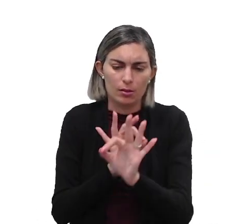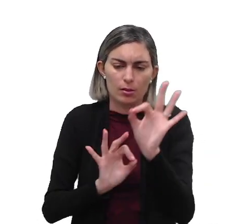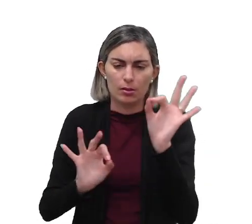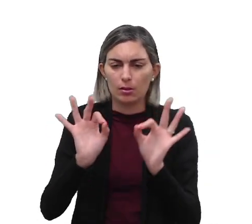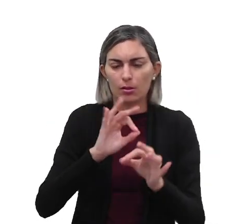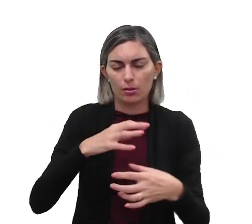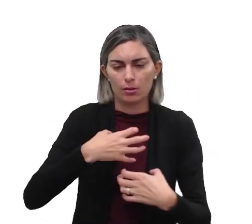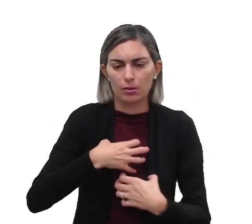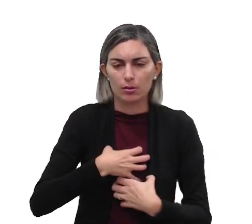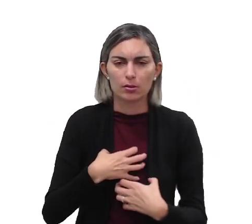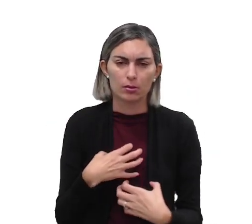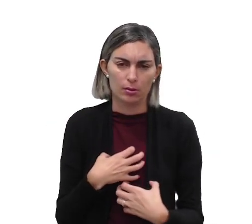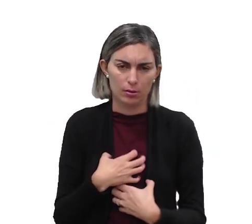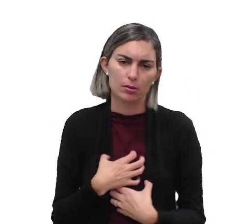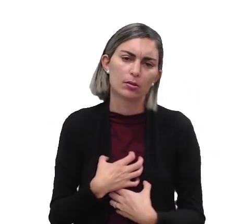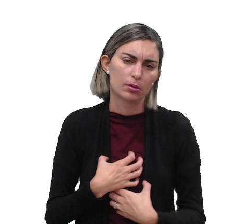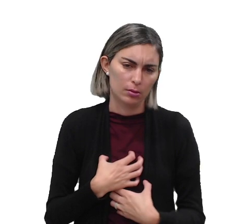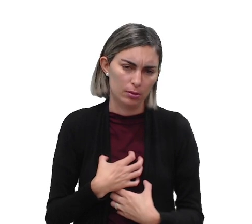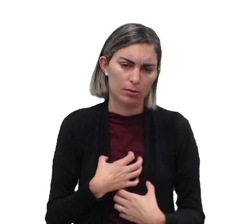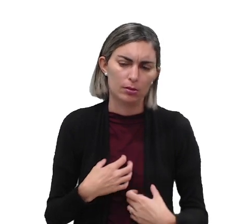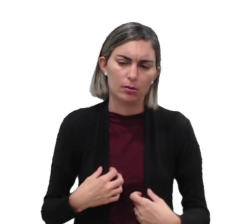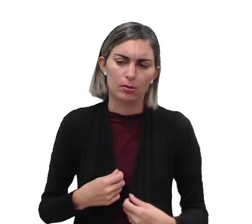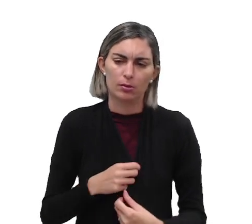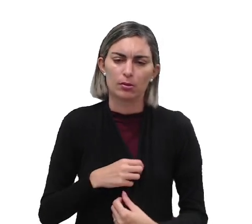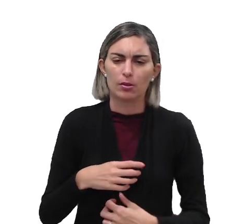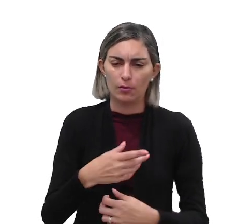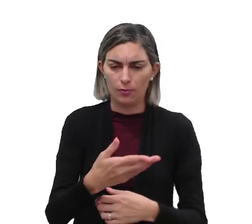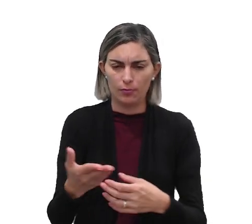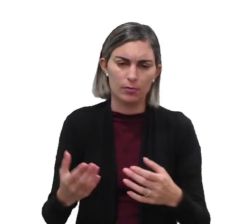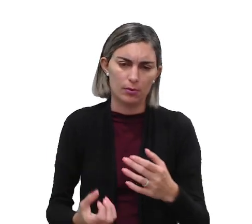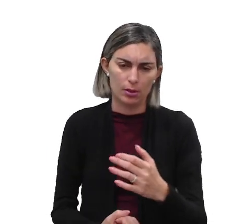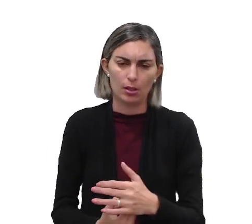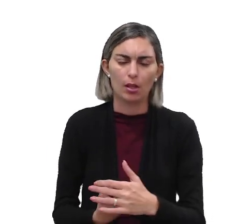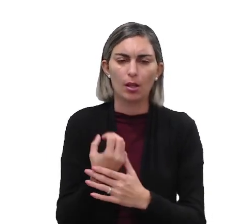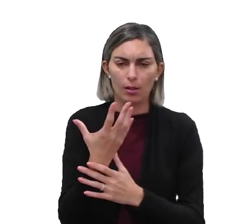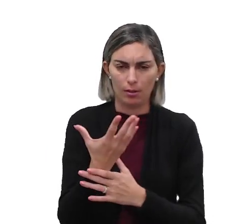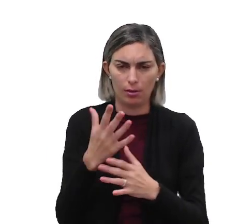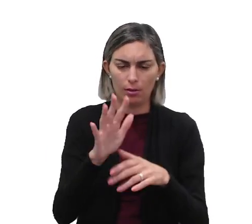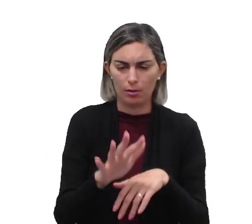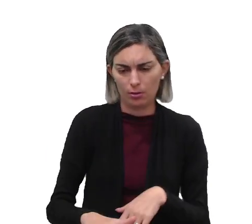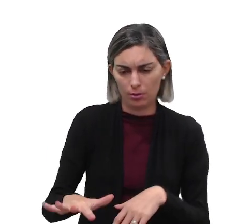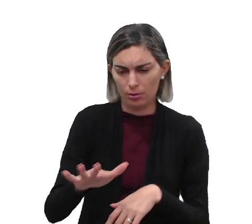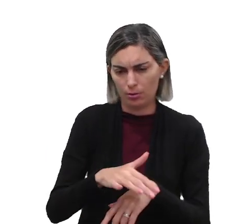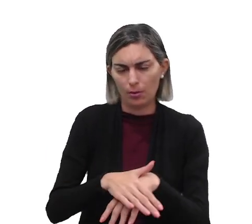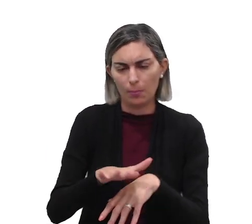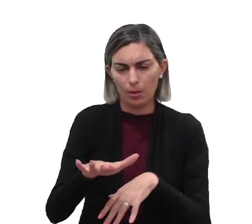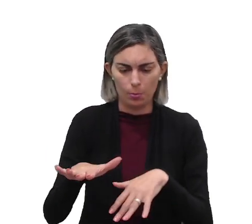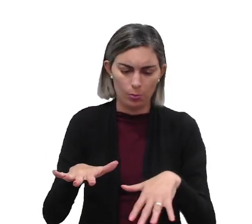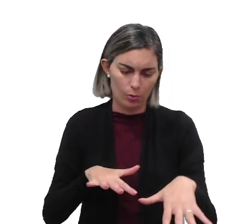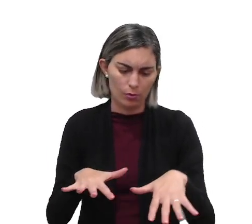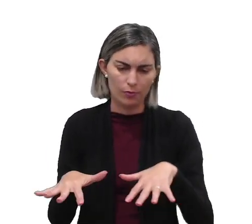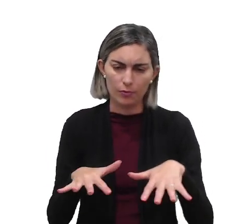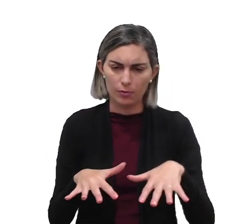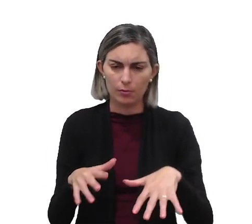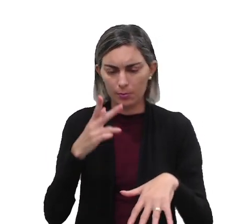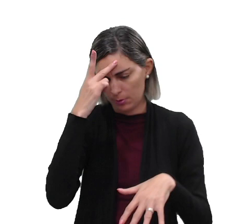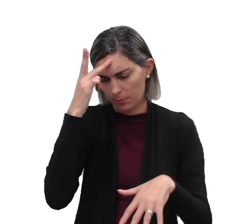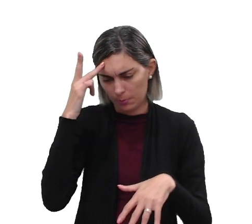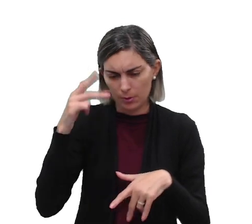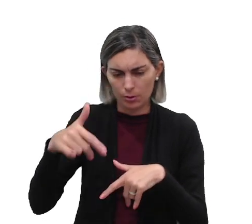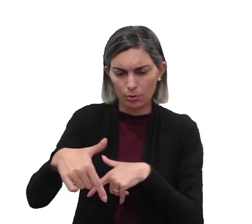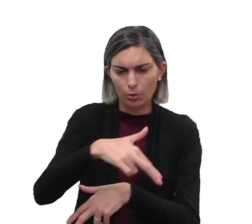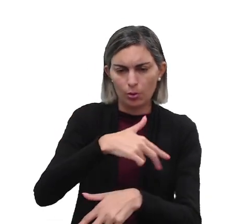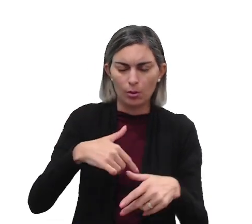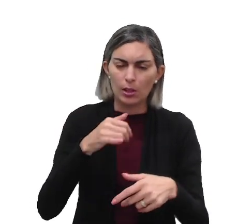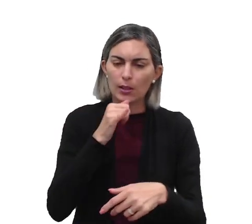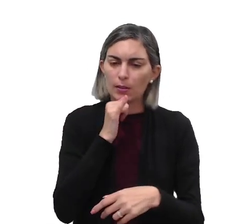dá essa sensação, né, de você criar no espaço mais movimento, que as pessoas circulem, né, como